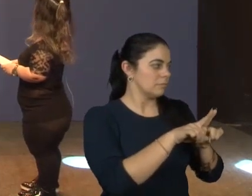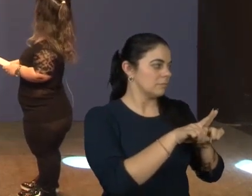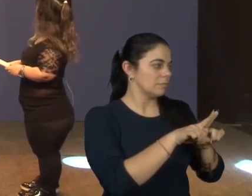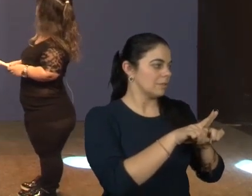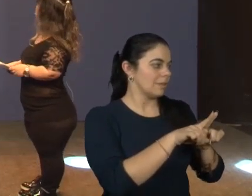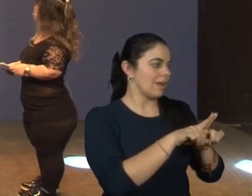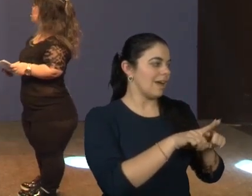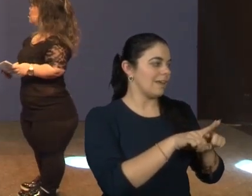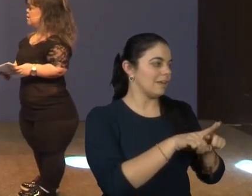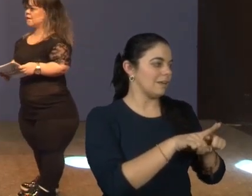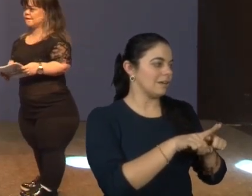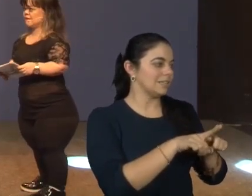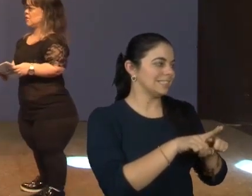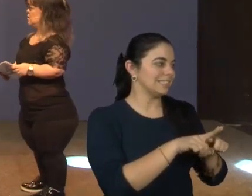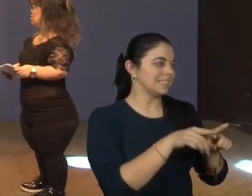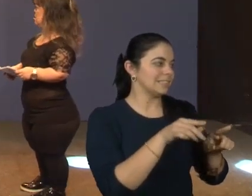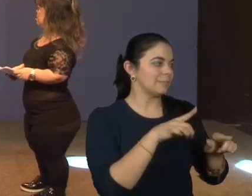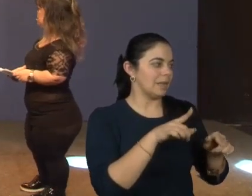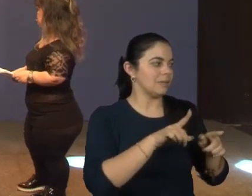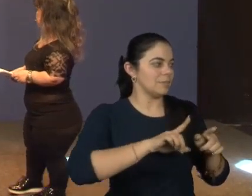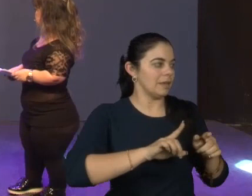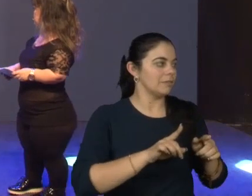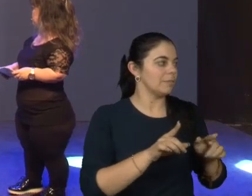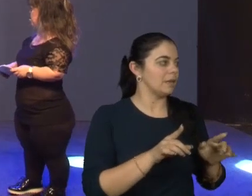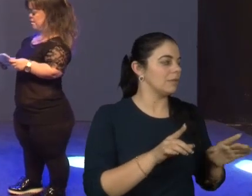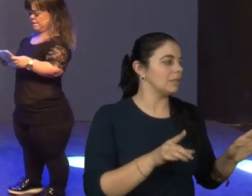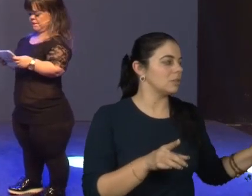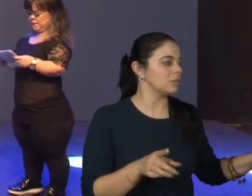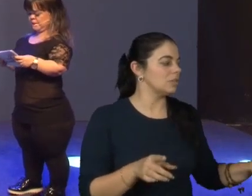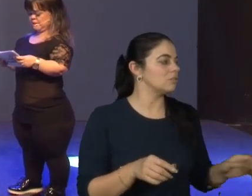É, o Vinícius pode habilitar sua câmera, por favor?